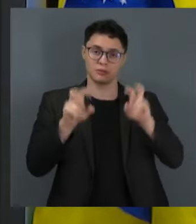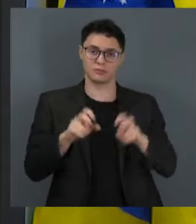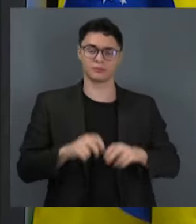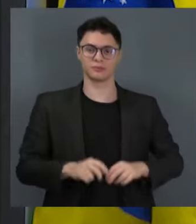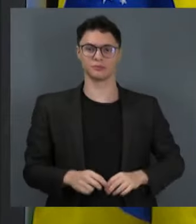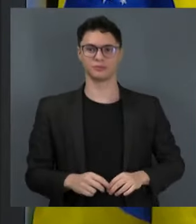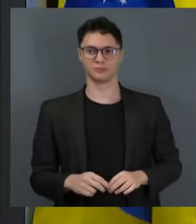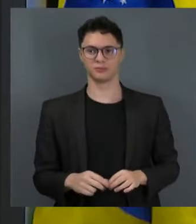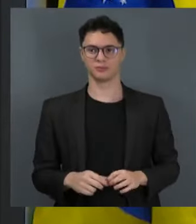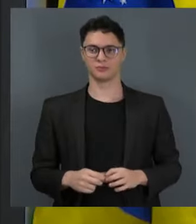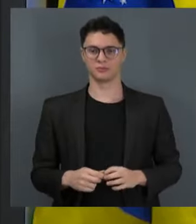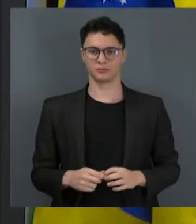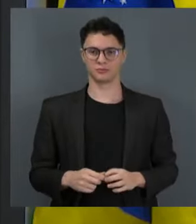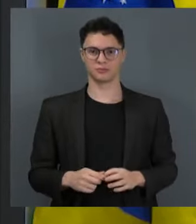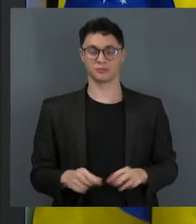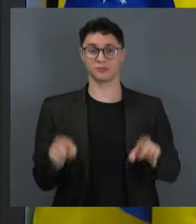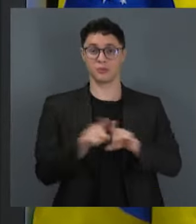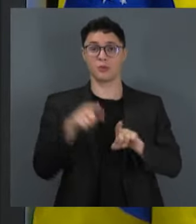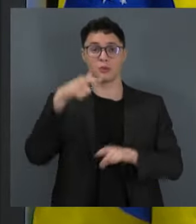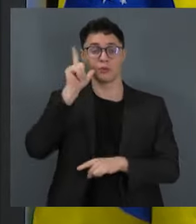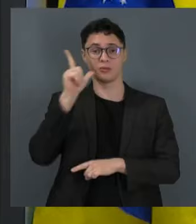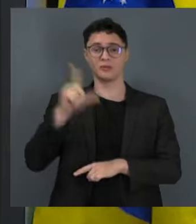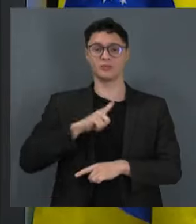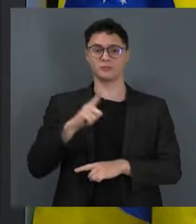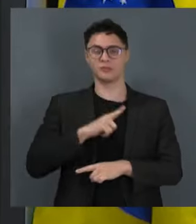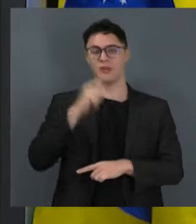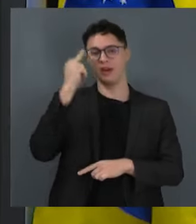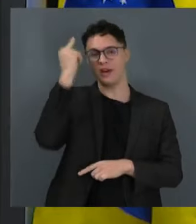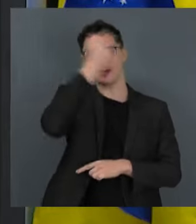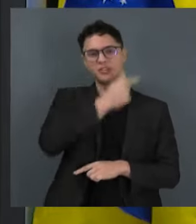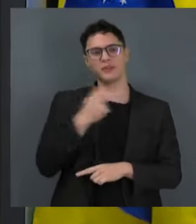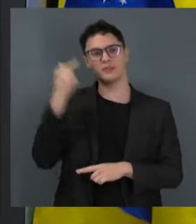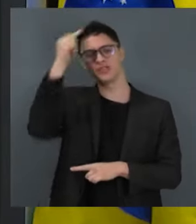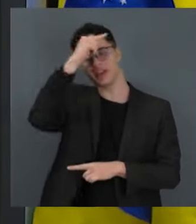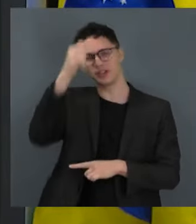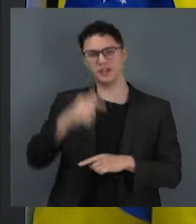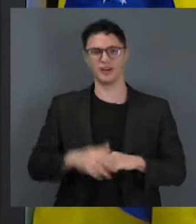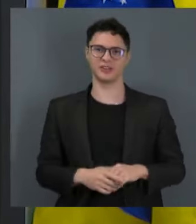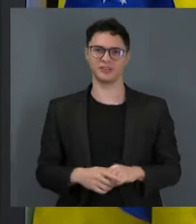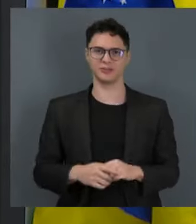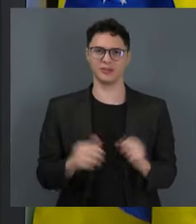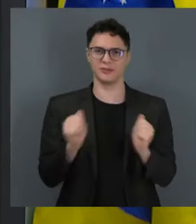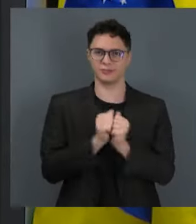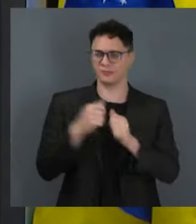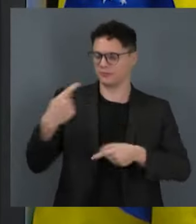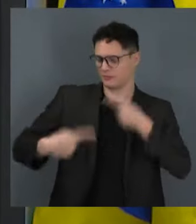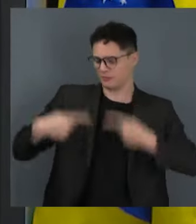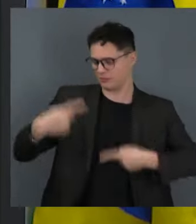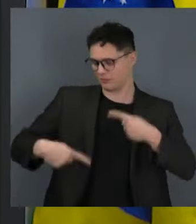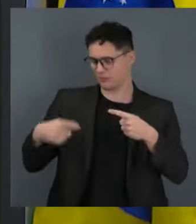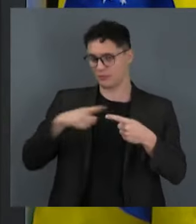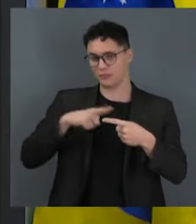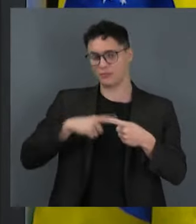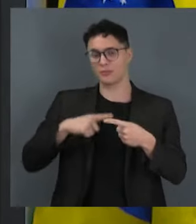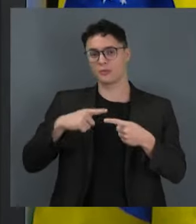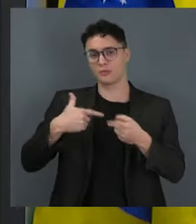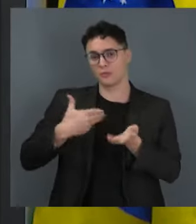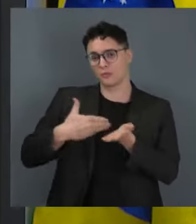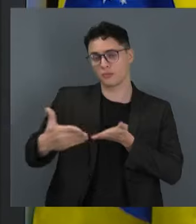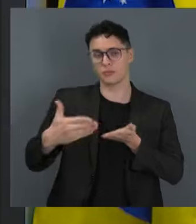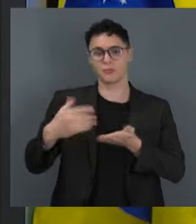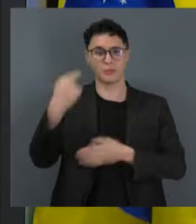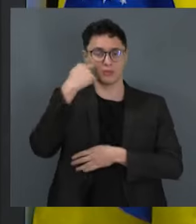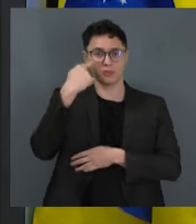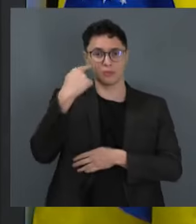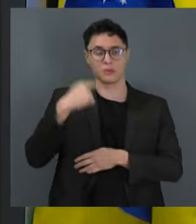abordar Ontem nós tivemos 7 horas mais de 7 horas de debates onde